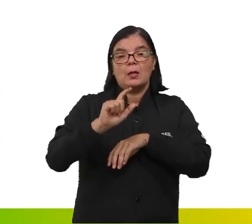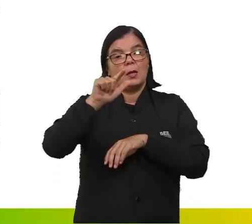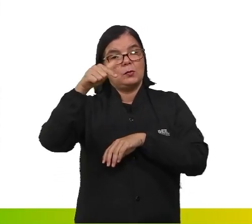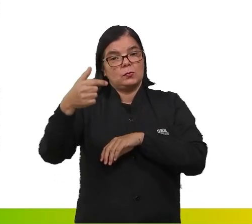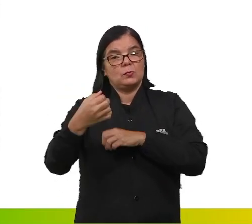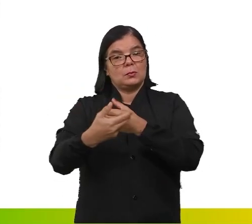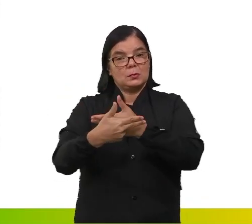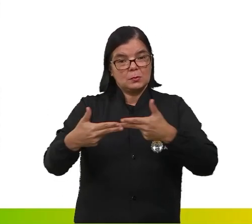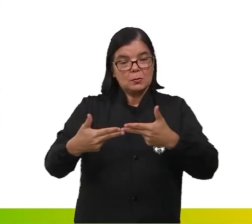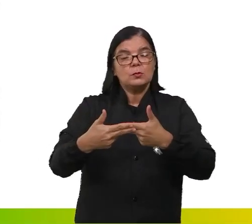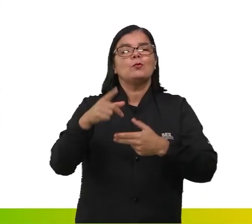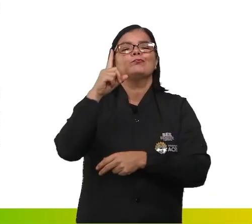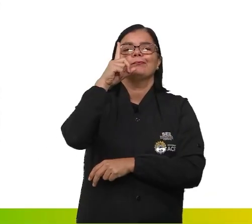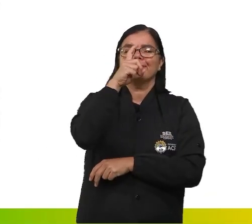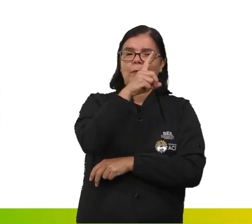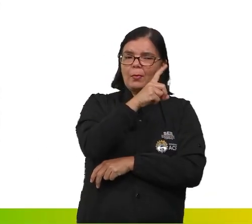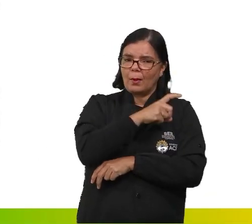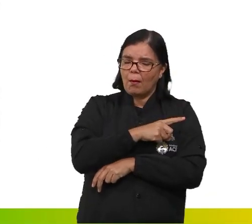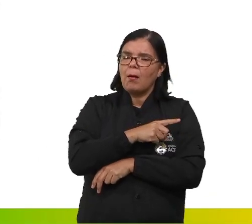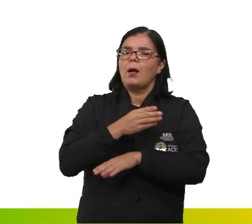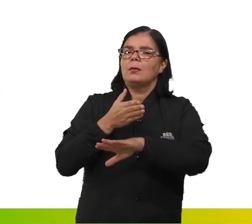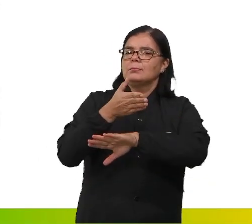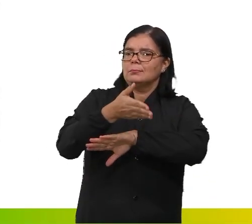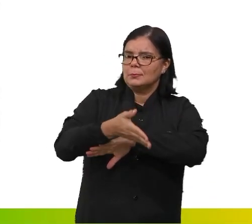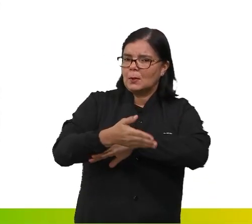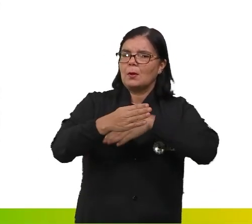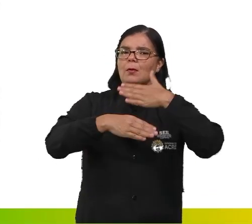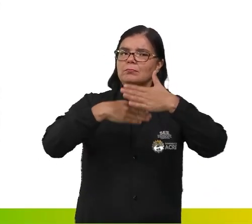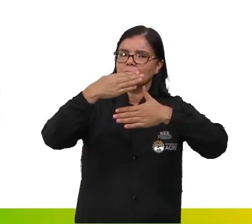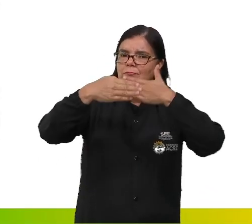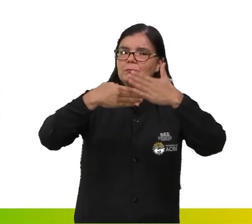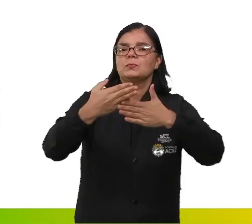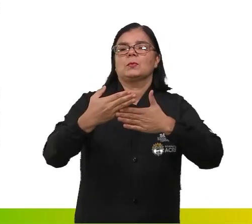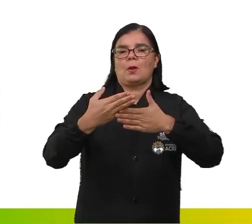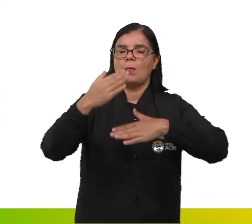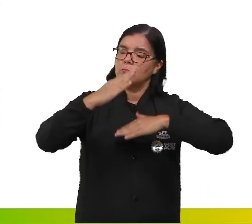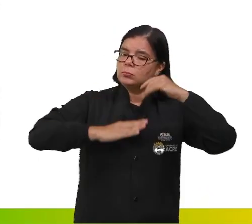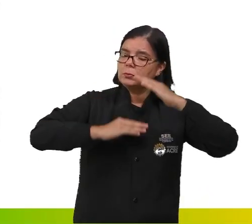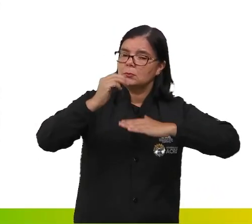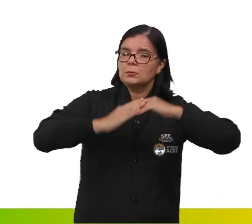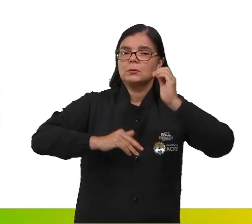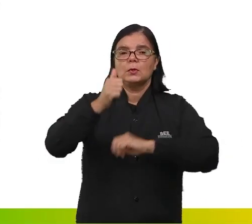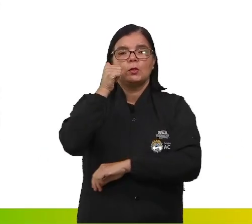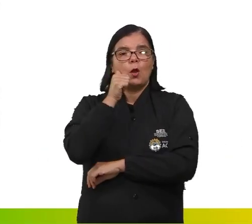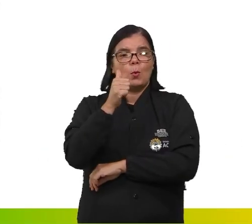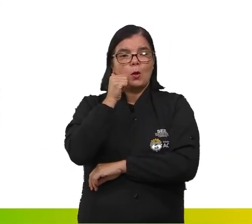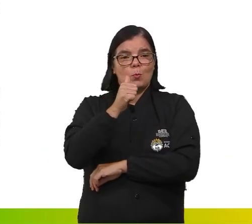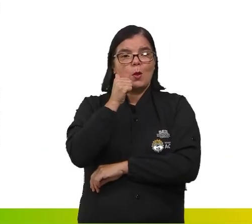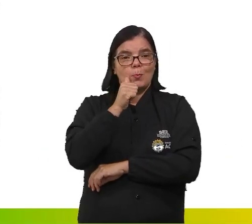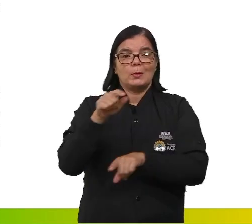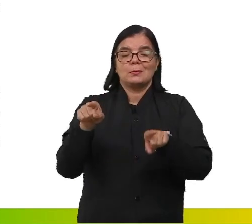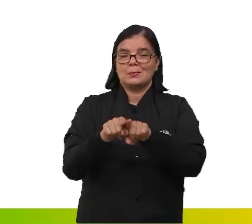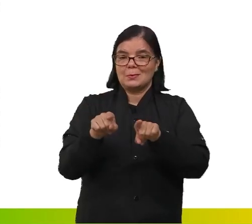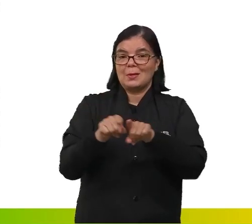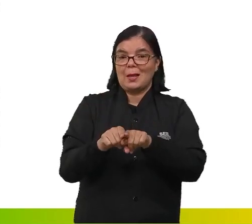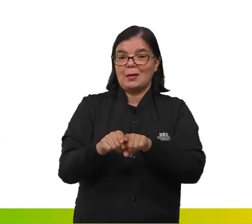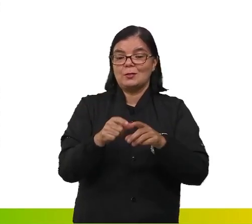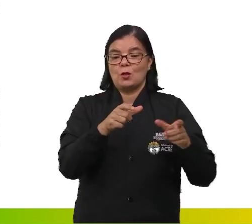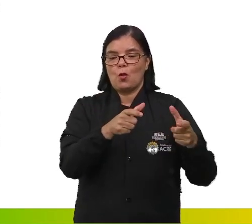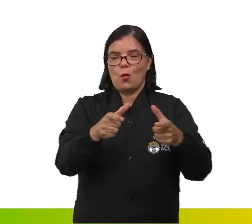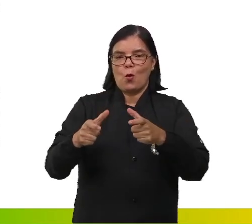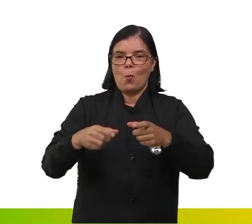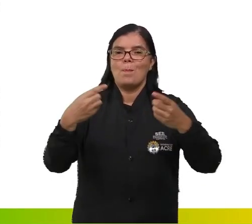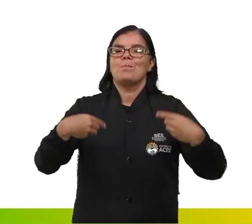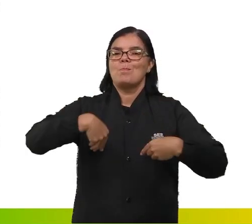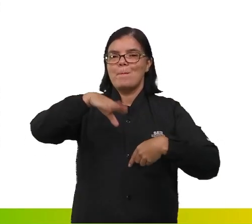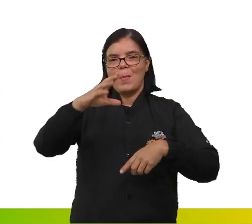outras oportunidades pode dificultar a entrada e a progressão na carreira das mulheres, especialmente em áreas